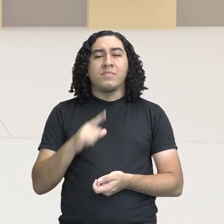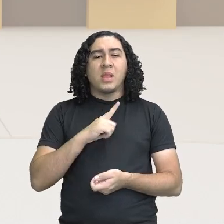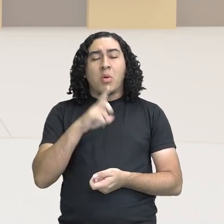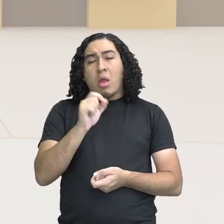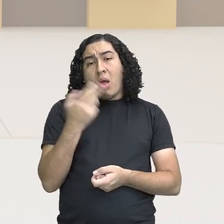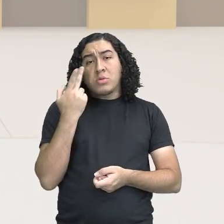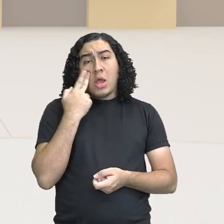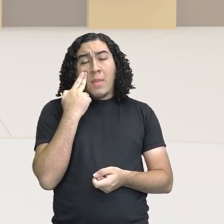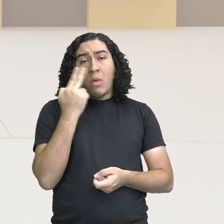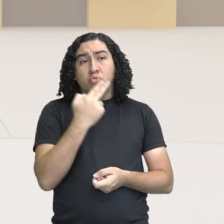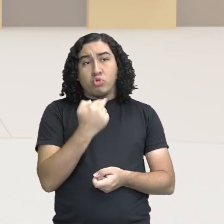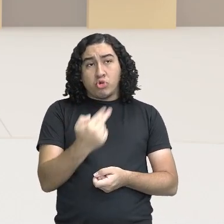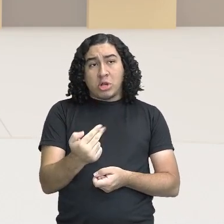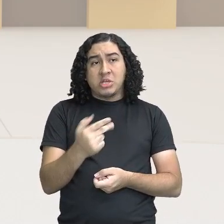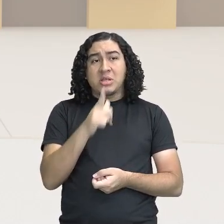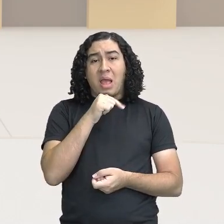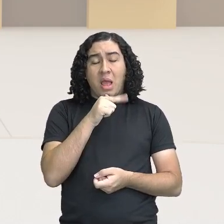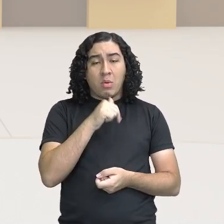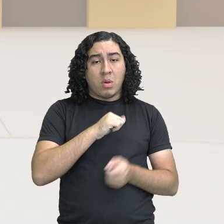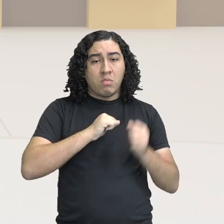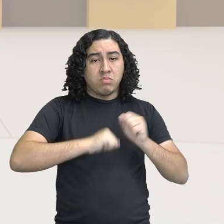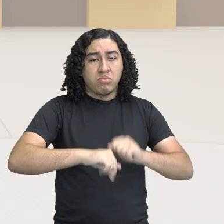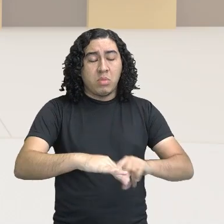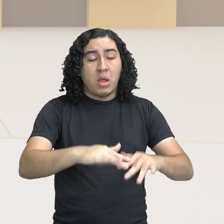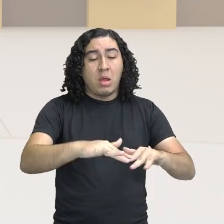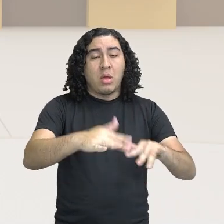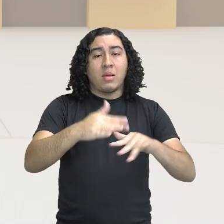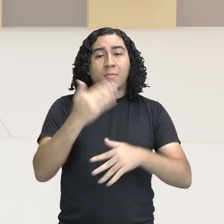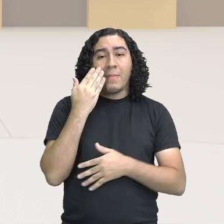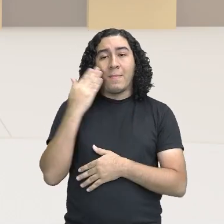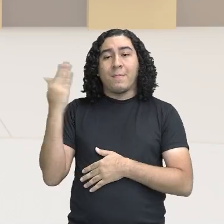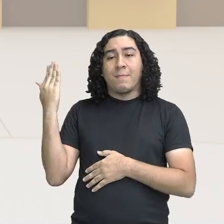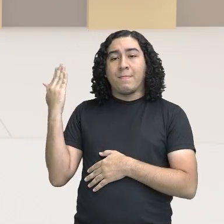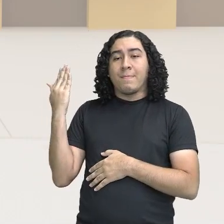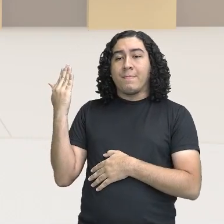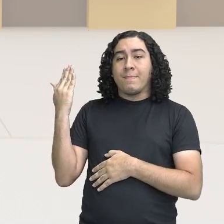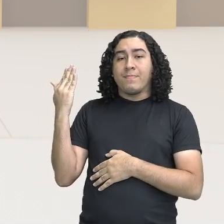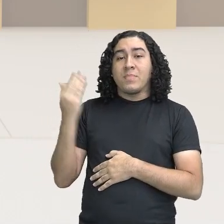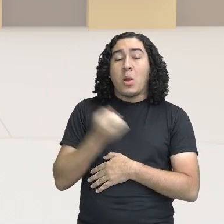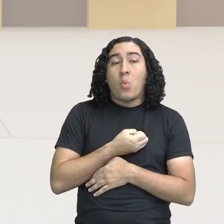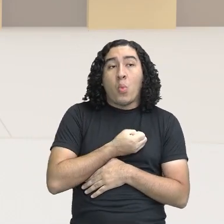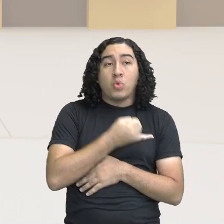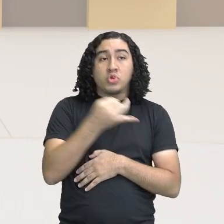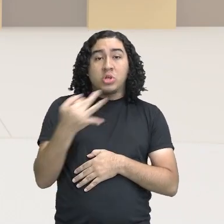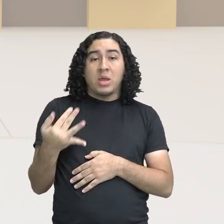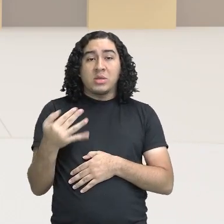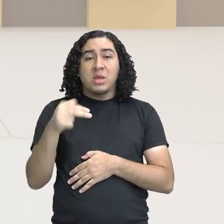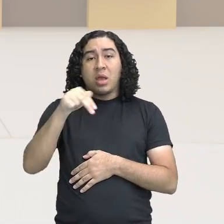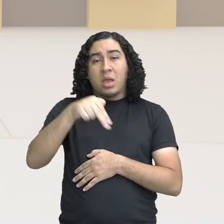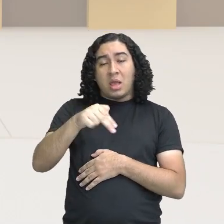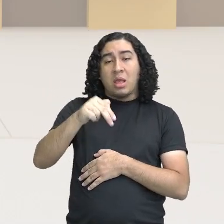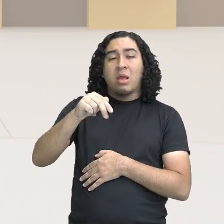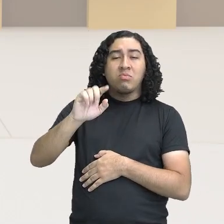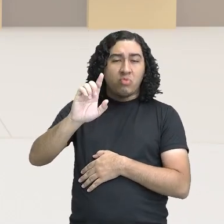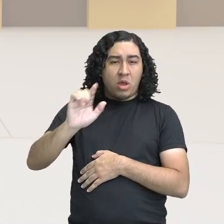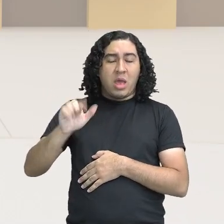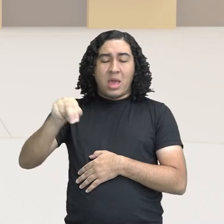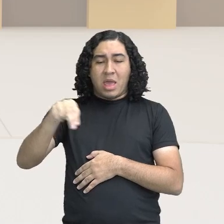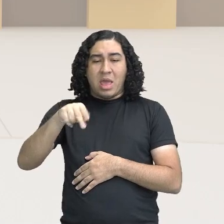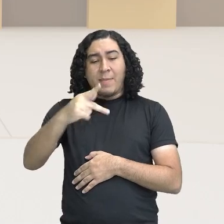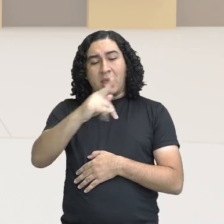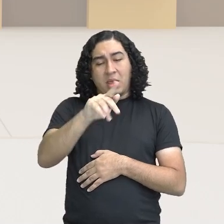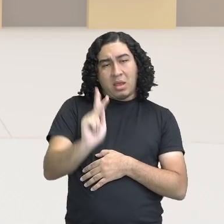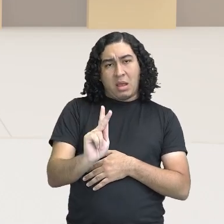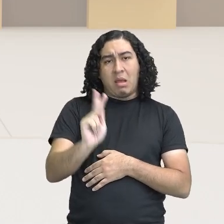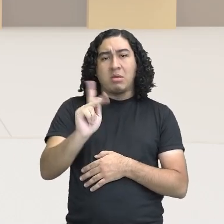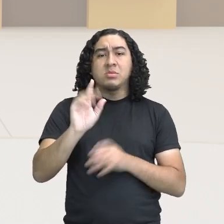de nutrientes, tá? Então nessa parte, a quantidade de nitrogênio e de fósforo está tudo certo. Consumo